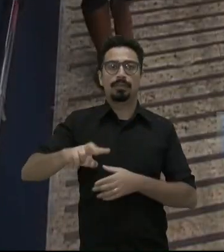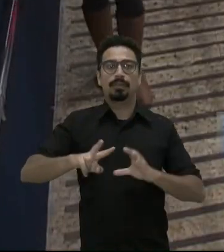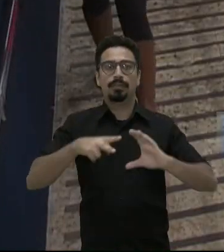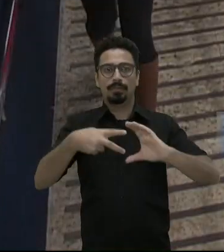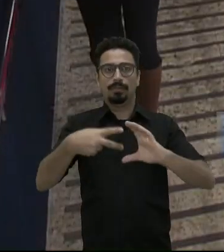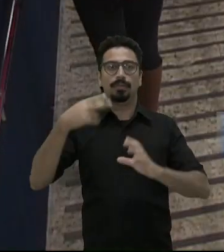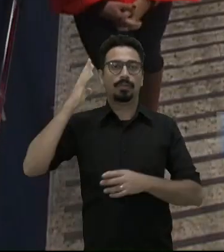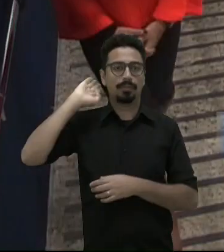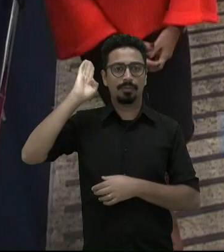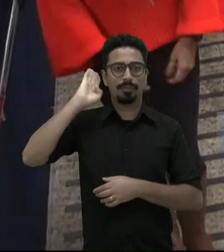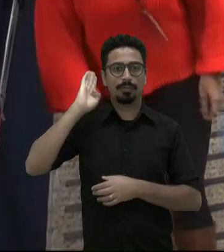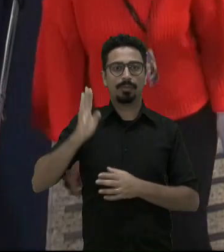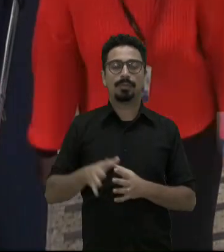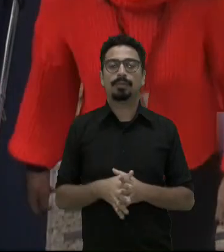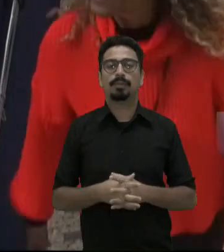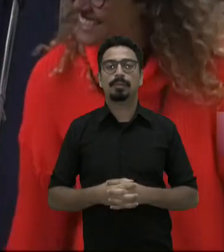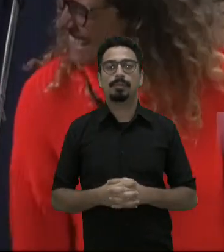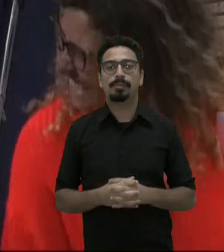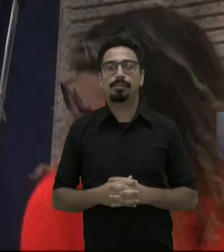Taubaté.